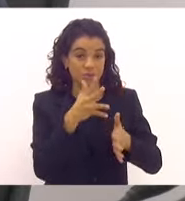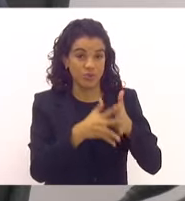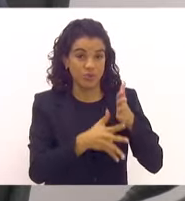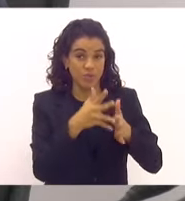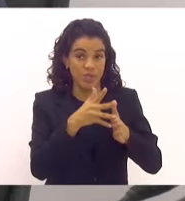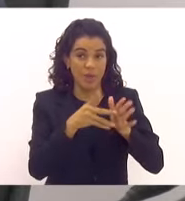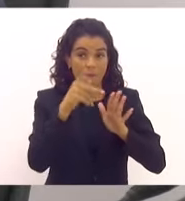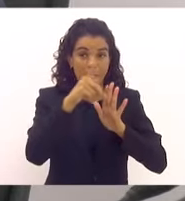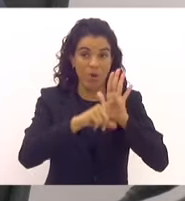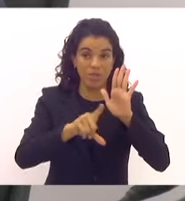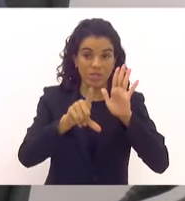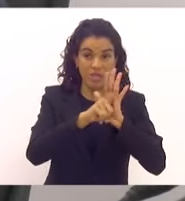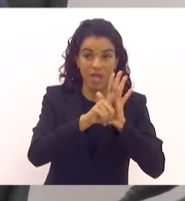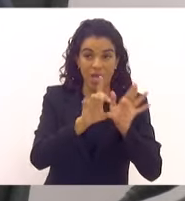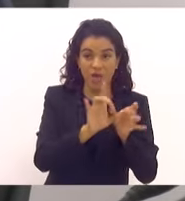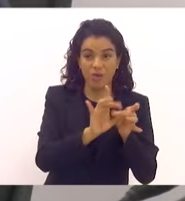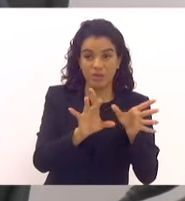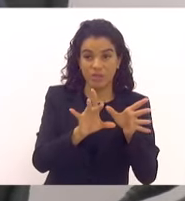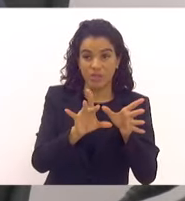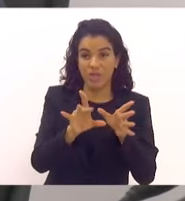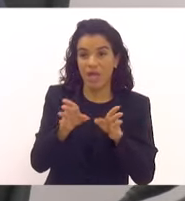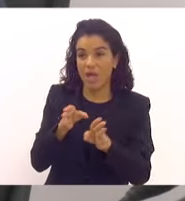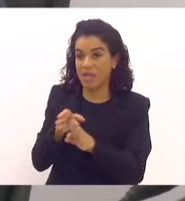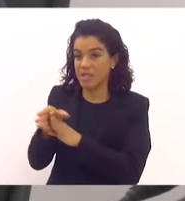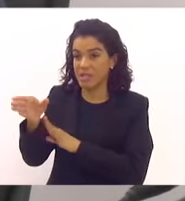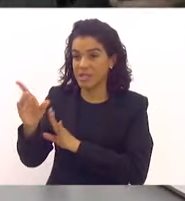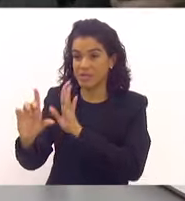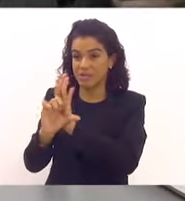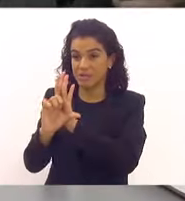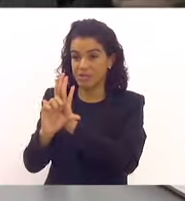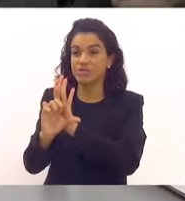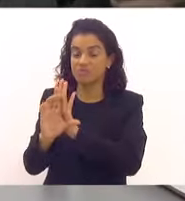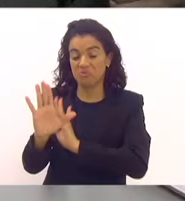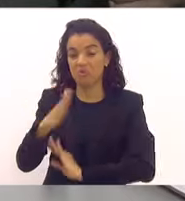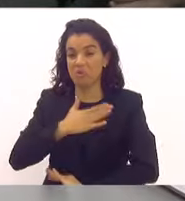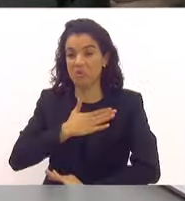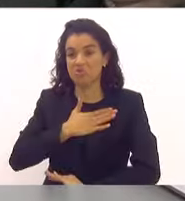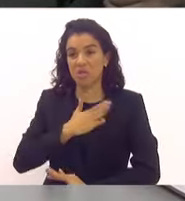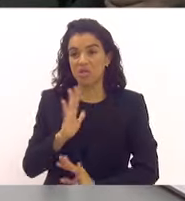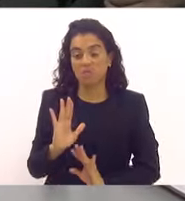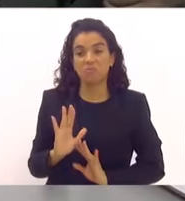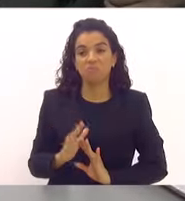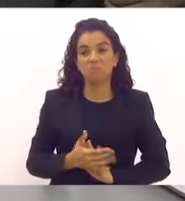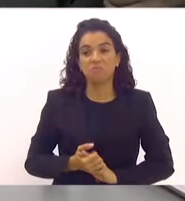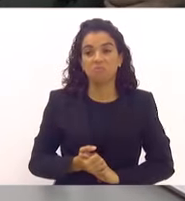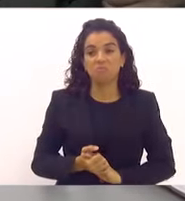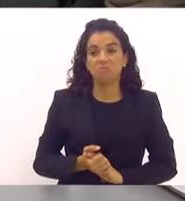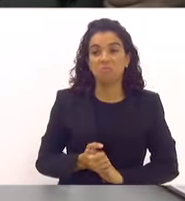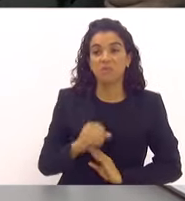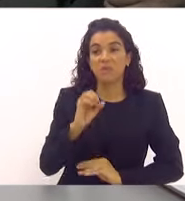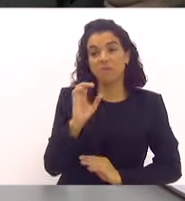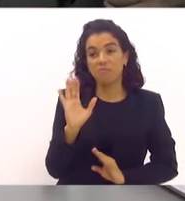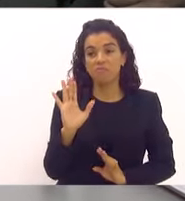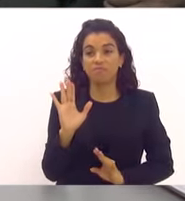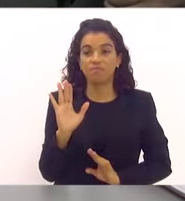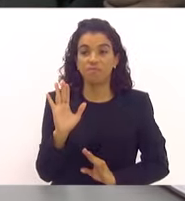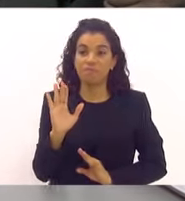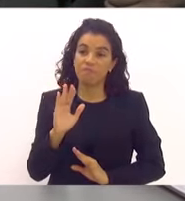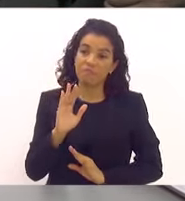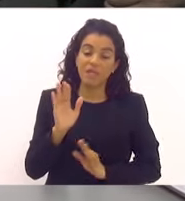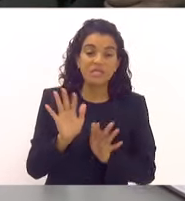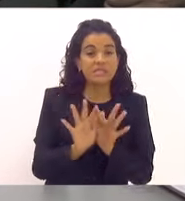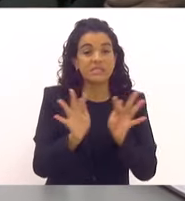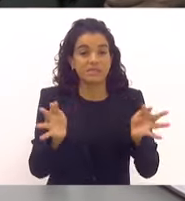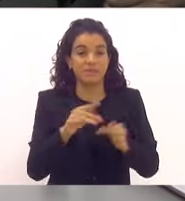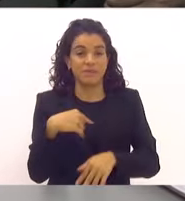PL autorizativo à indicação legislativa. É, presidente, seria uma norma acho razoável. Que pode ser um se a gente razoável. Adotar isso para todos, simplifica